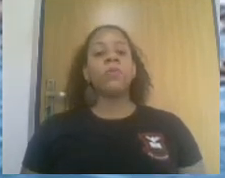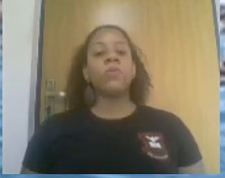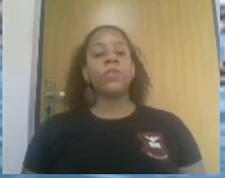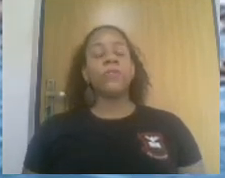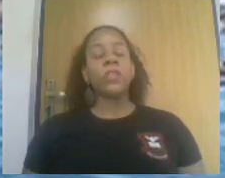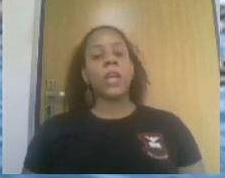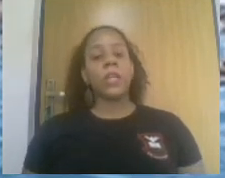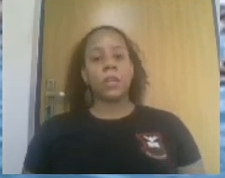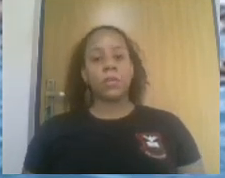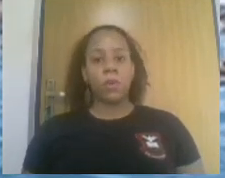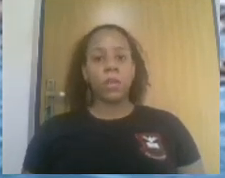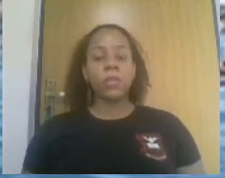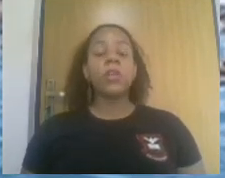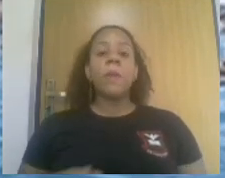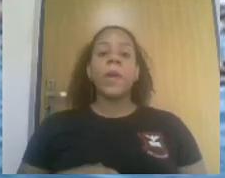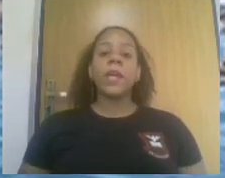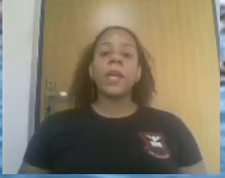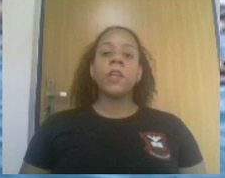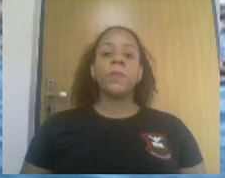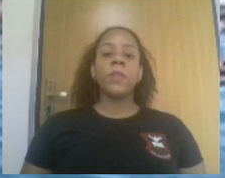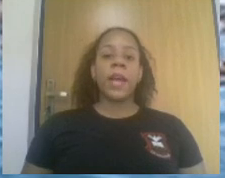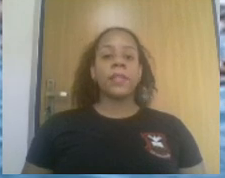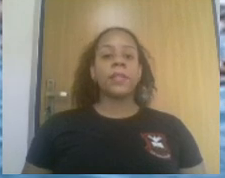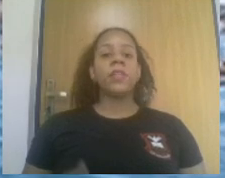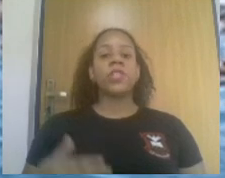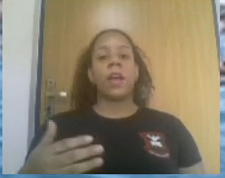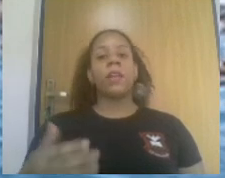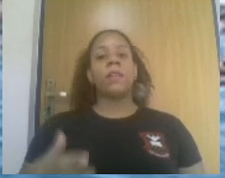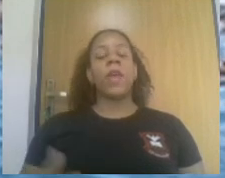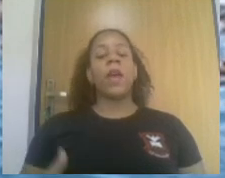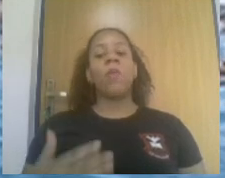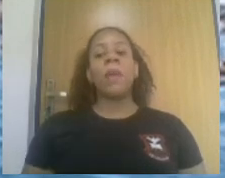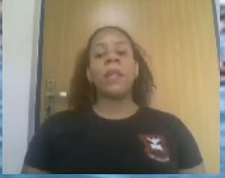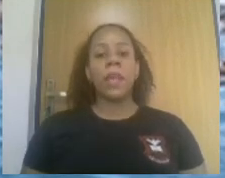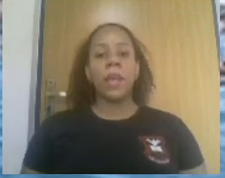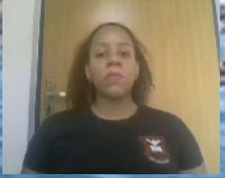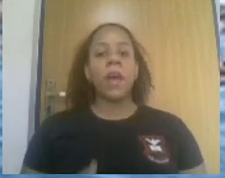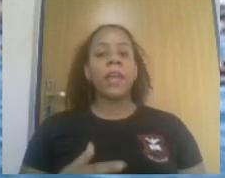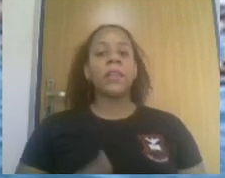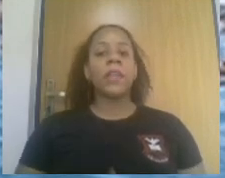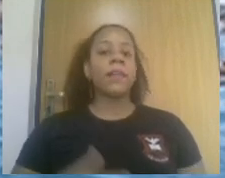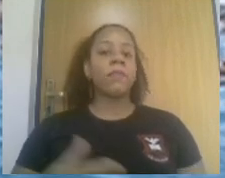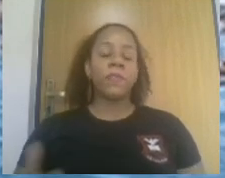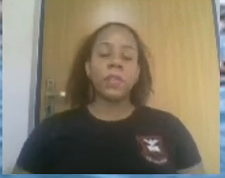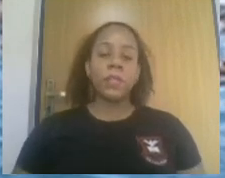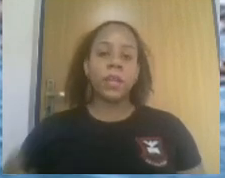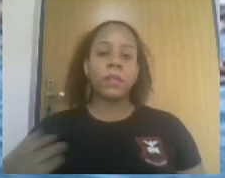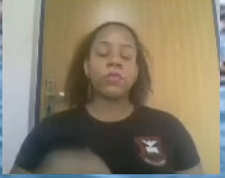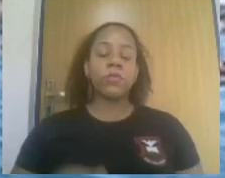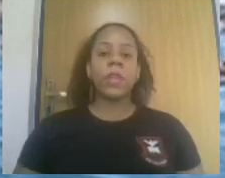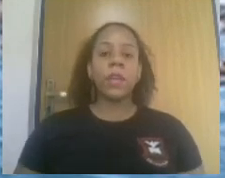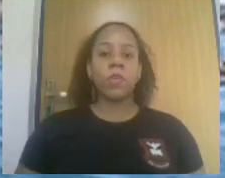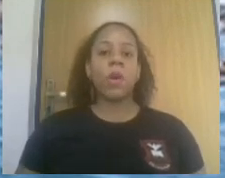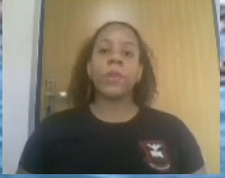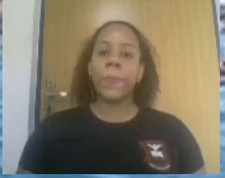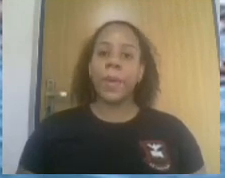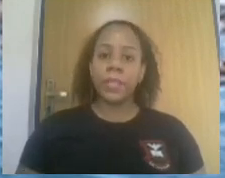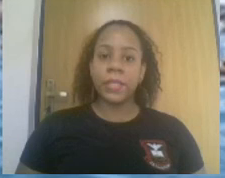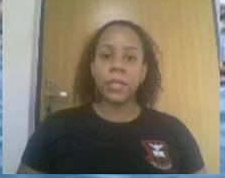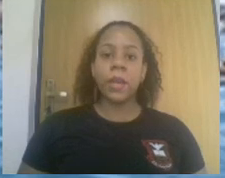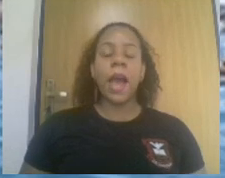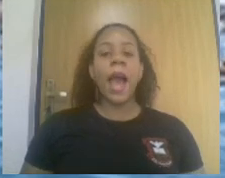colocaram pontos de fiscalizações para que eles pudessem estar combatendo a entrada dos franceses no